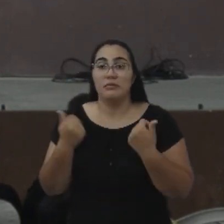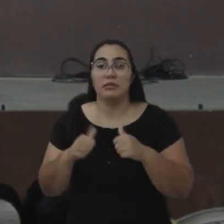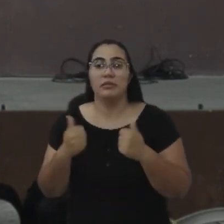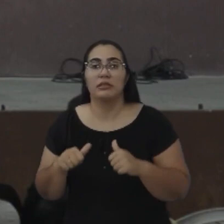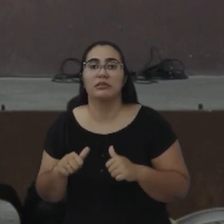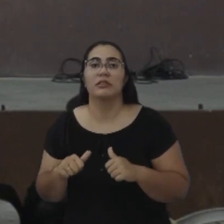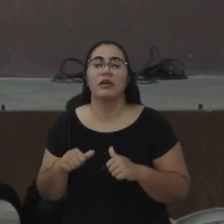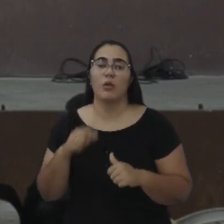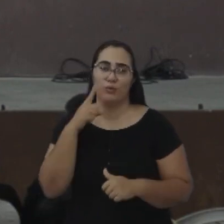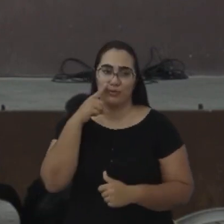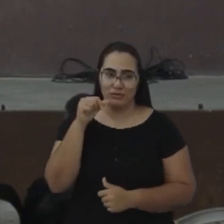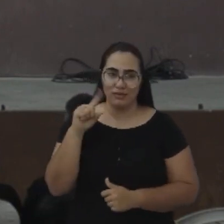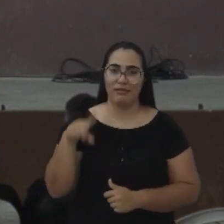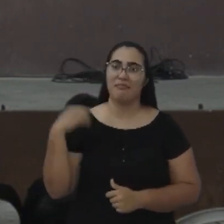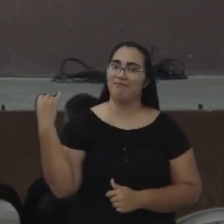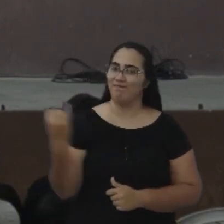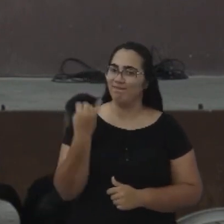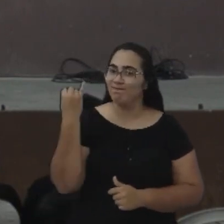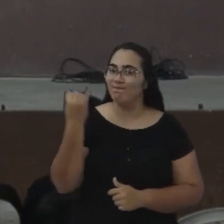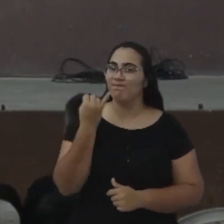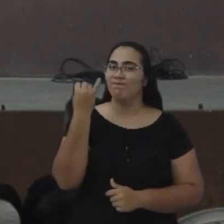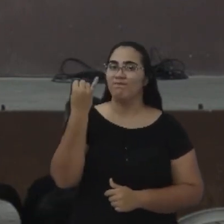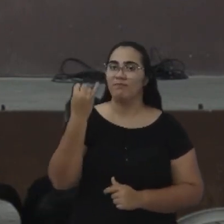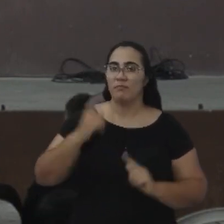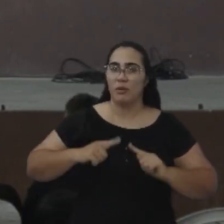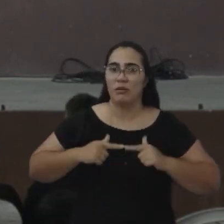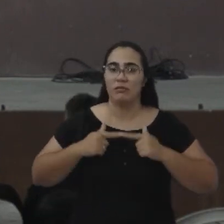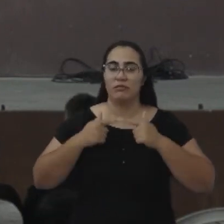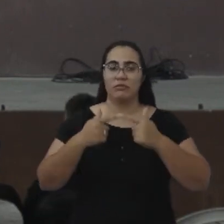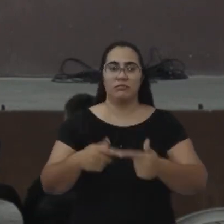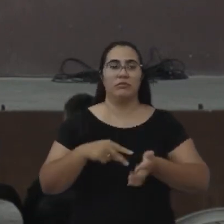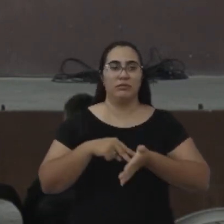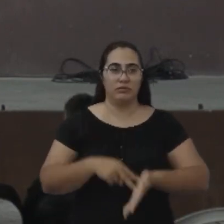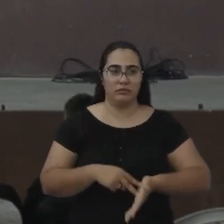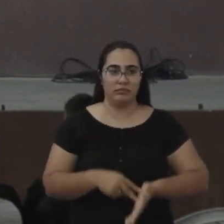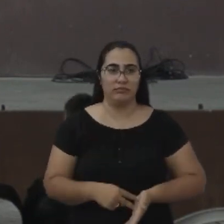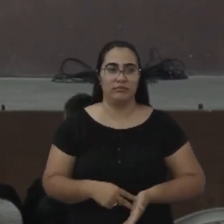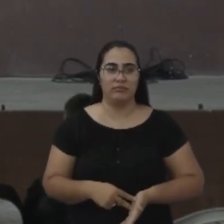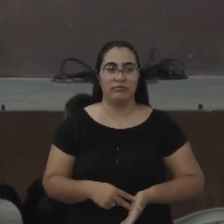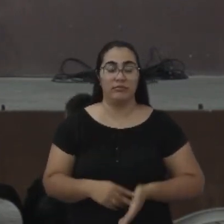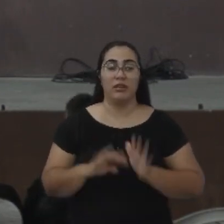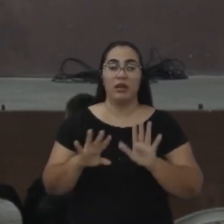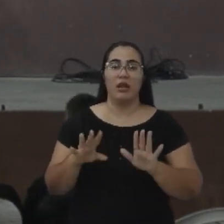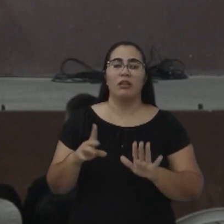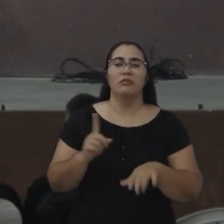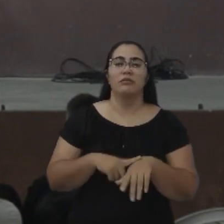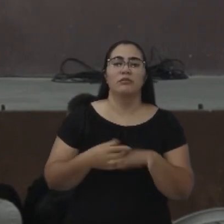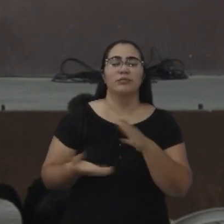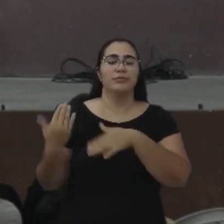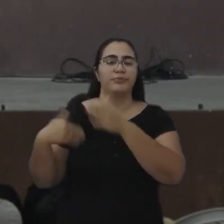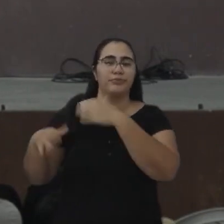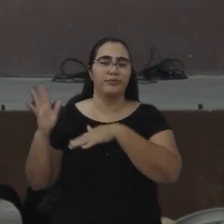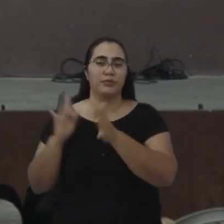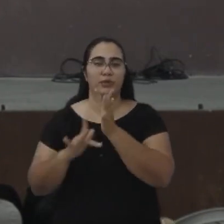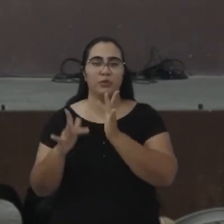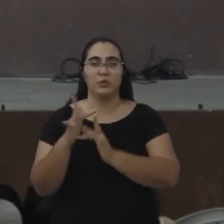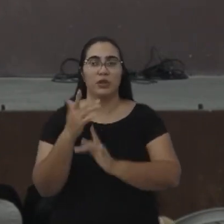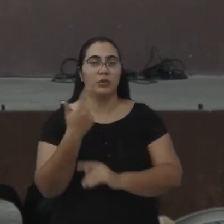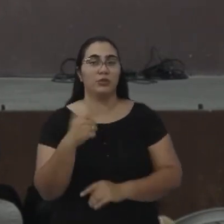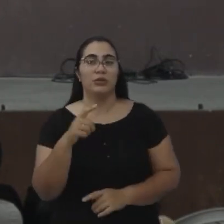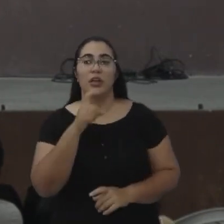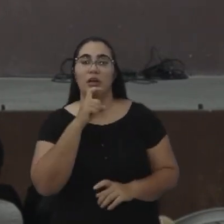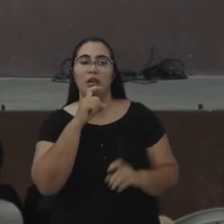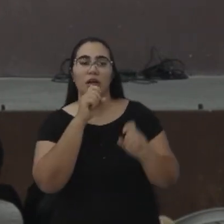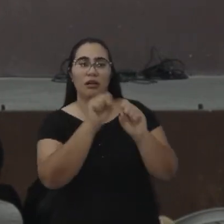sal é importante para preservar. Na época de Jesus, não existia geladeiras